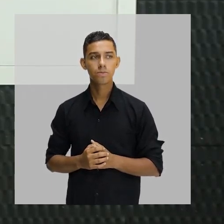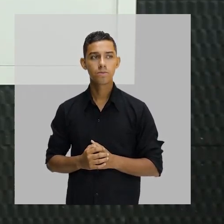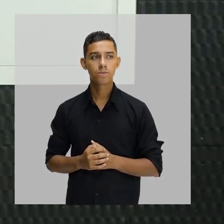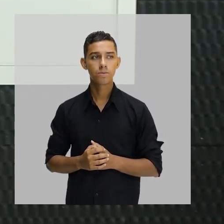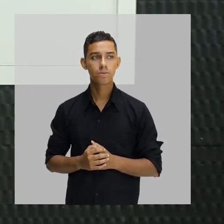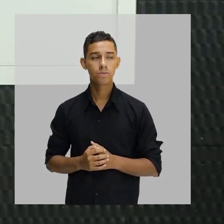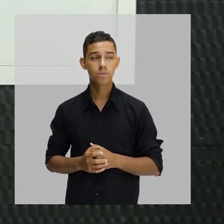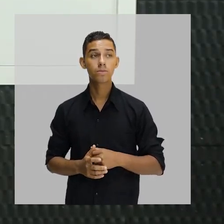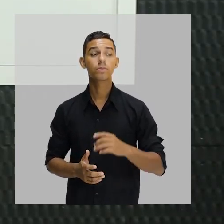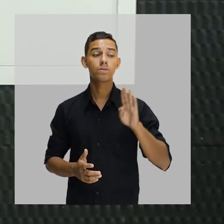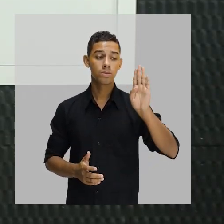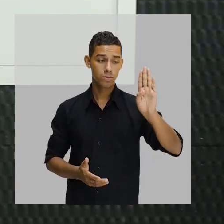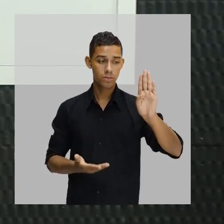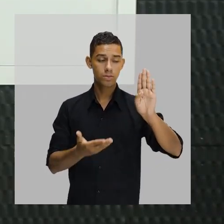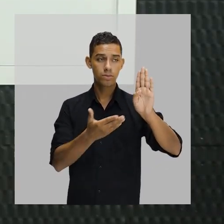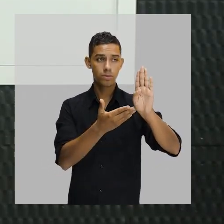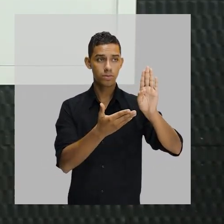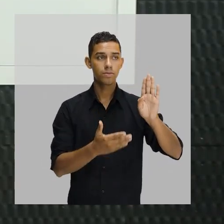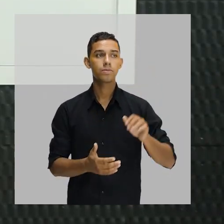o carrinho B,